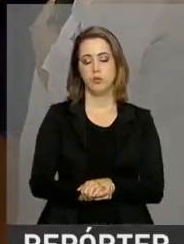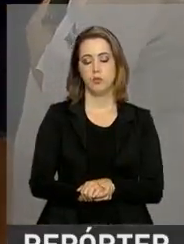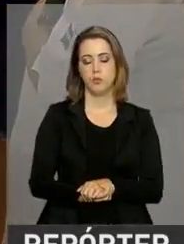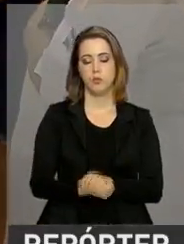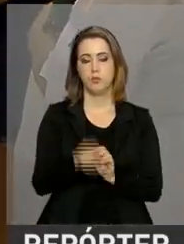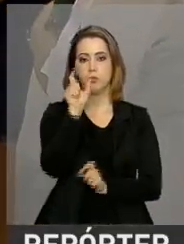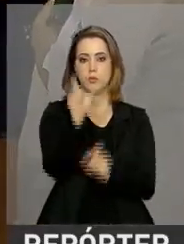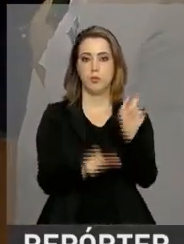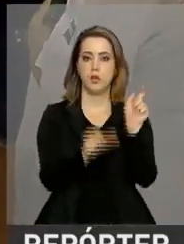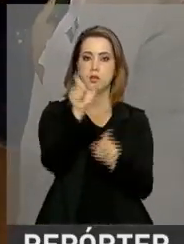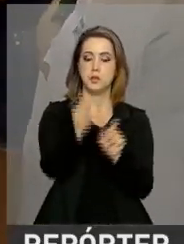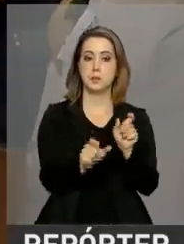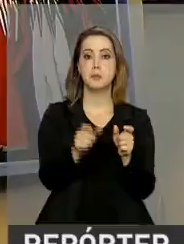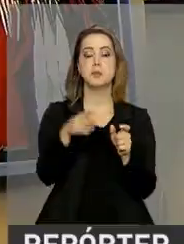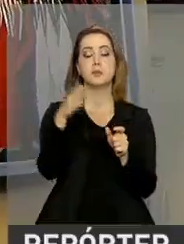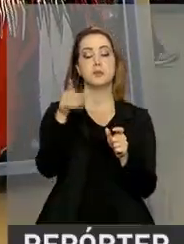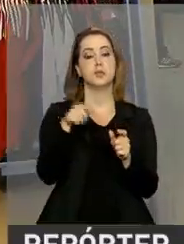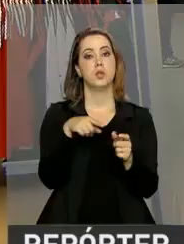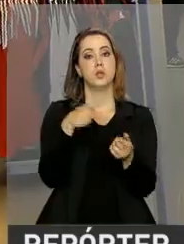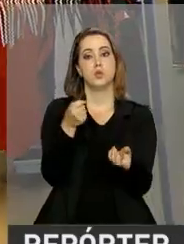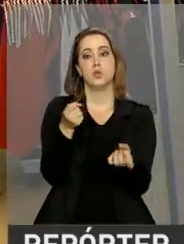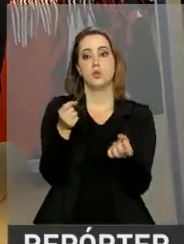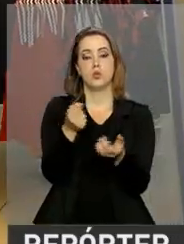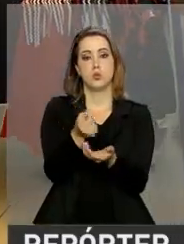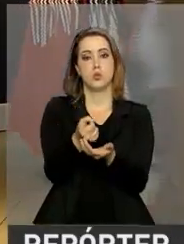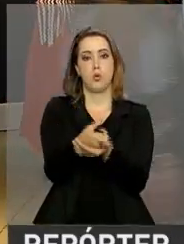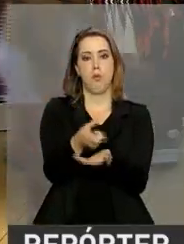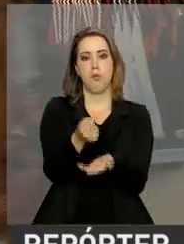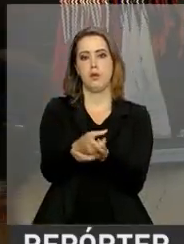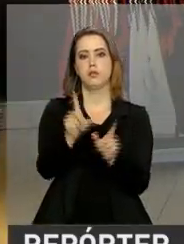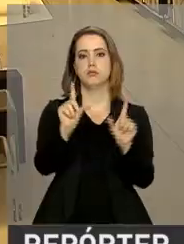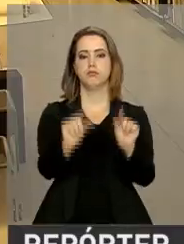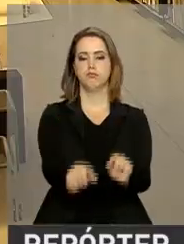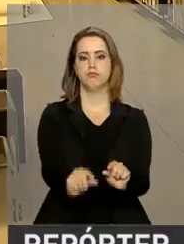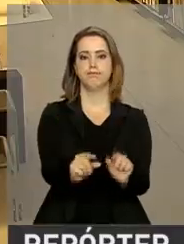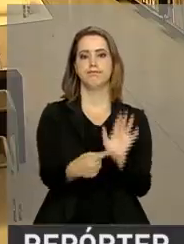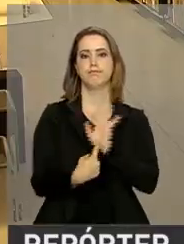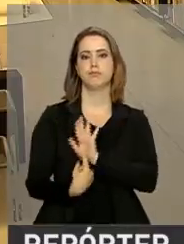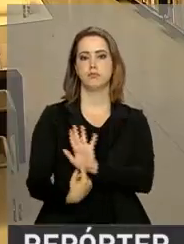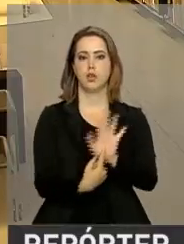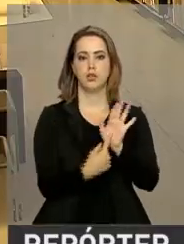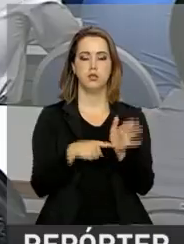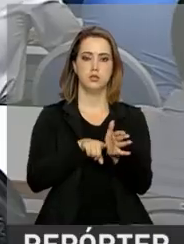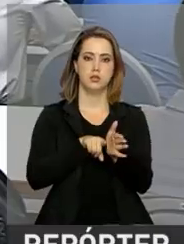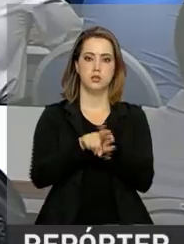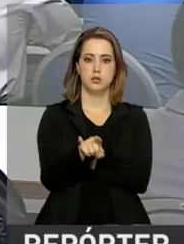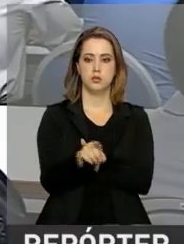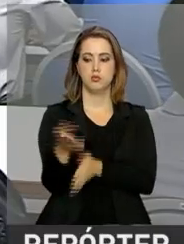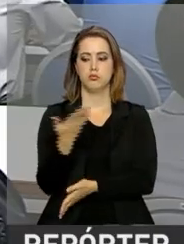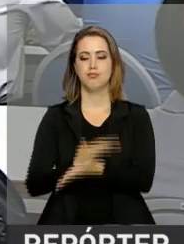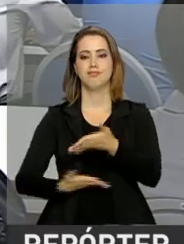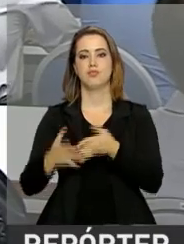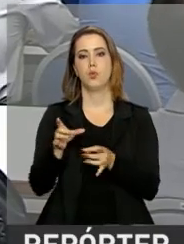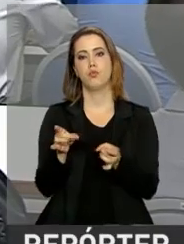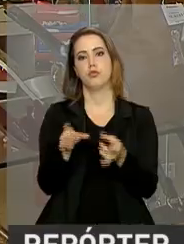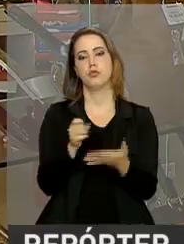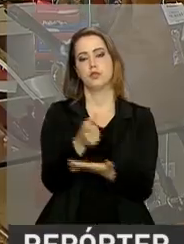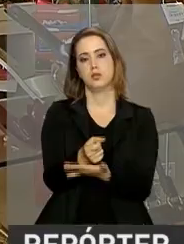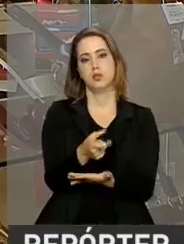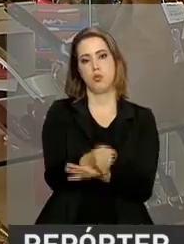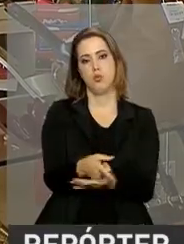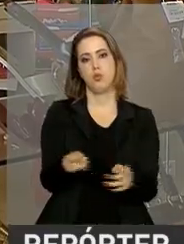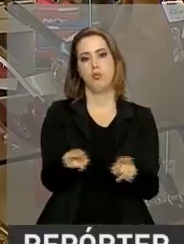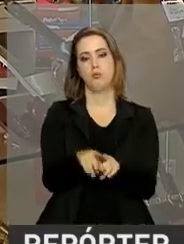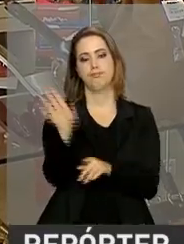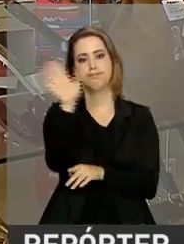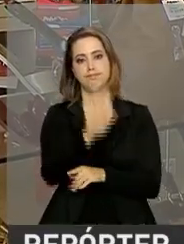brasileiros estão comprando menos é o que mostra a pesquisa do IBGE sobre o comércio Nacional divulgada nesta terça-feira